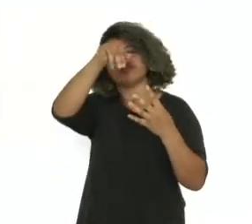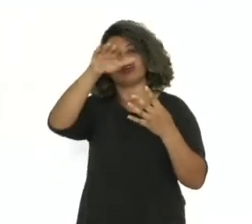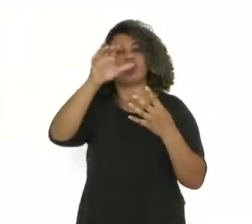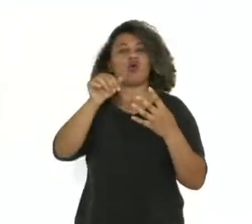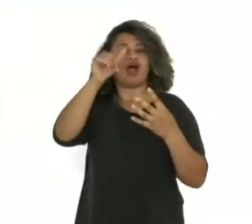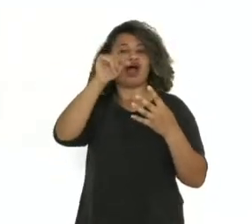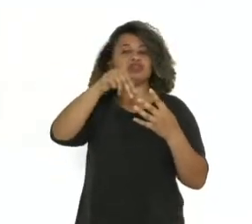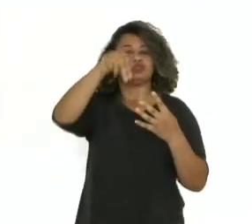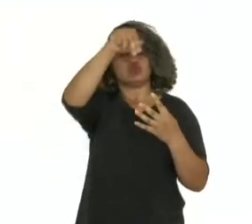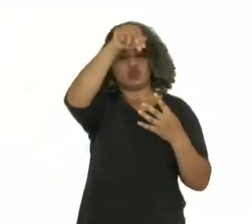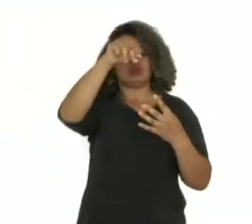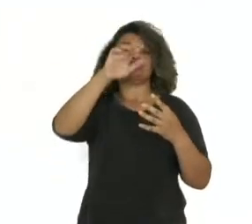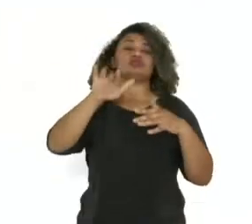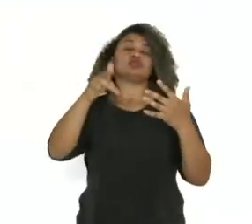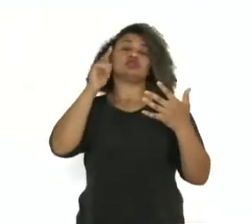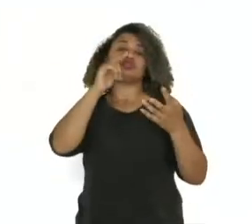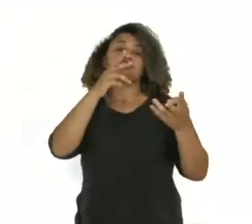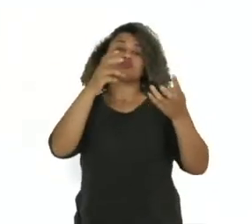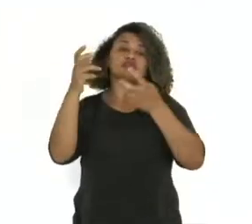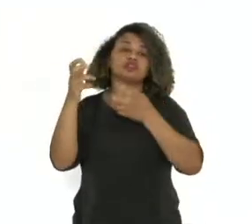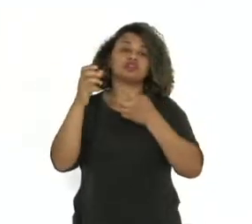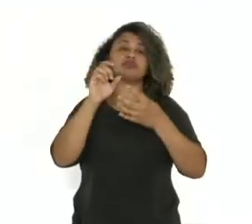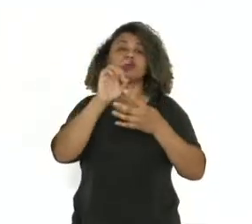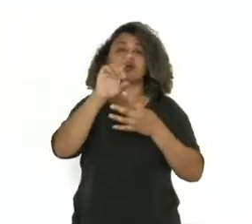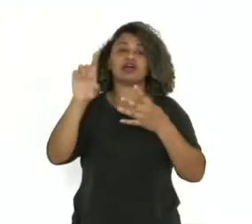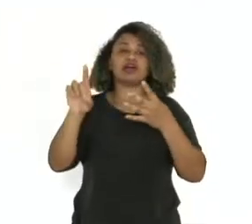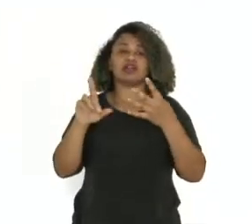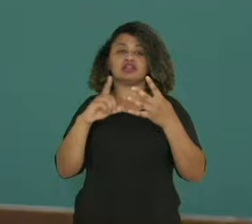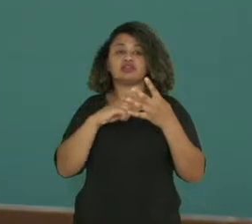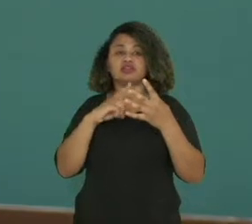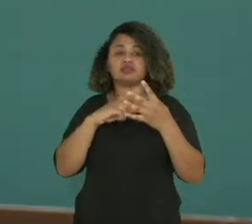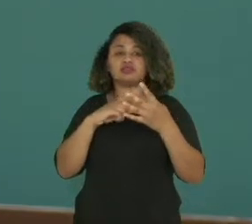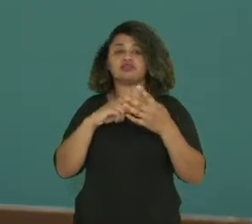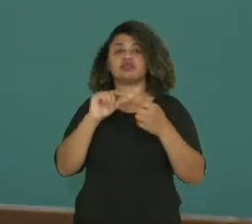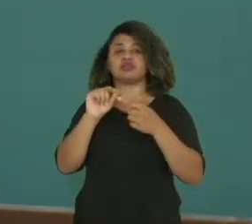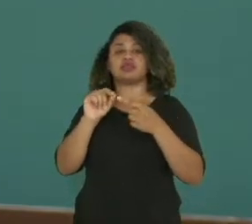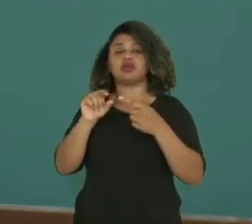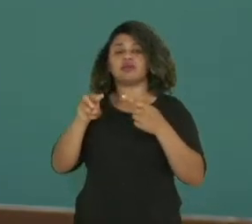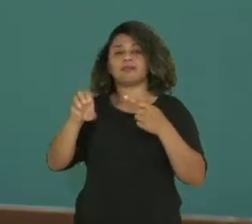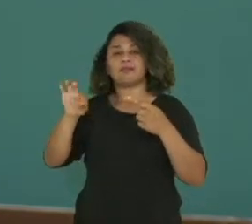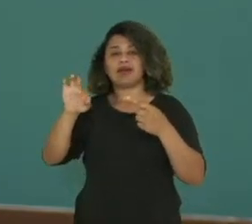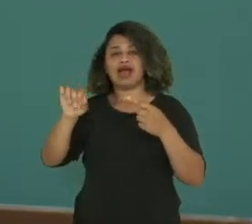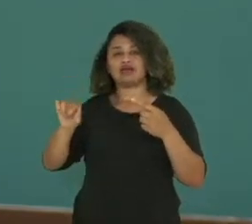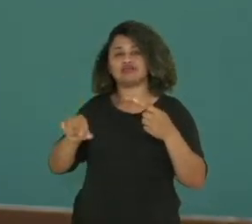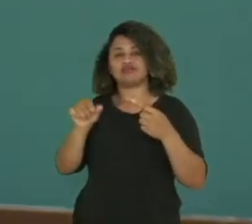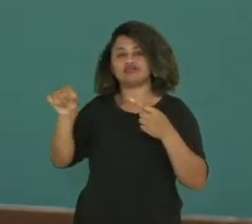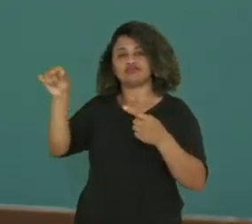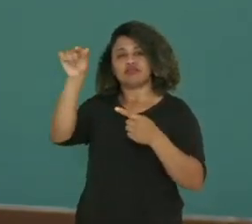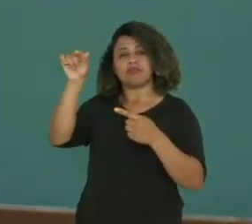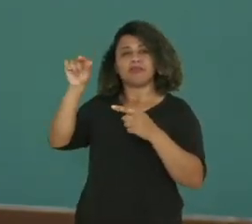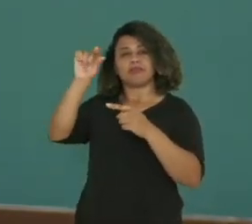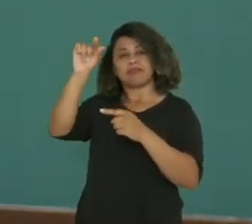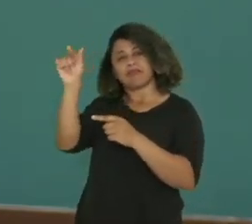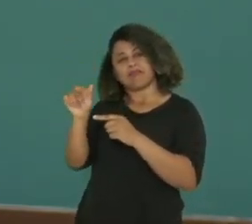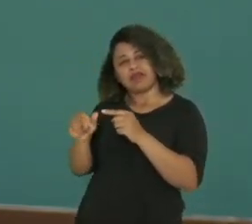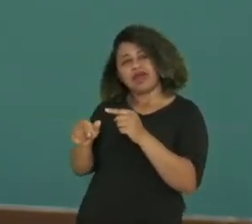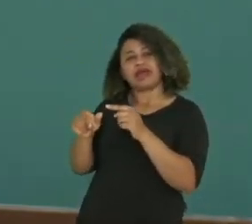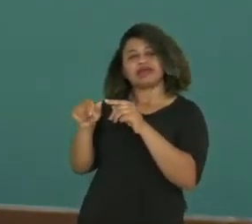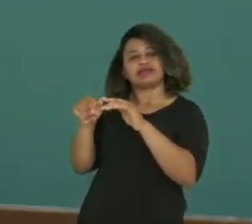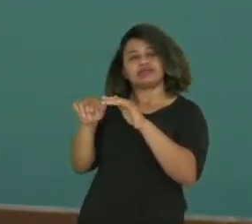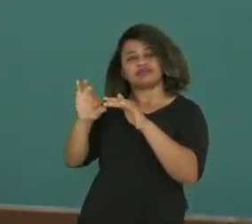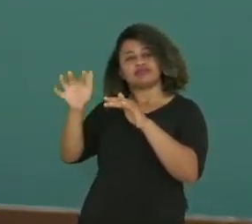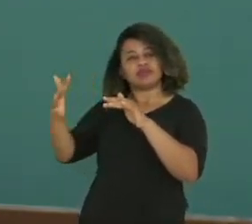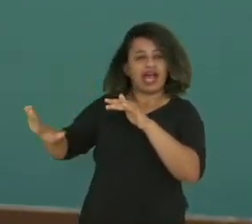vamos poder observar ali no mapa, identificando cada uma delas. A Zona da Mata é a região aqui da costa, próximo